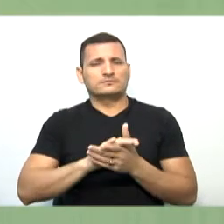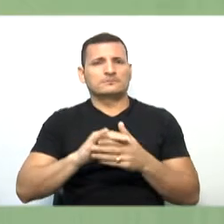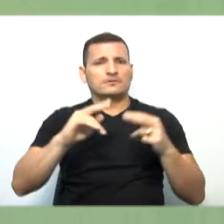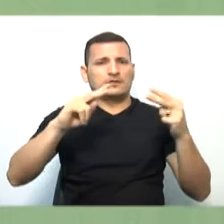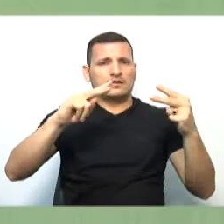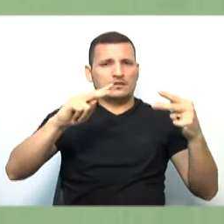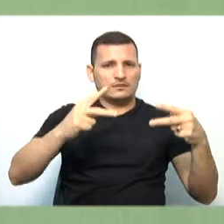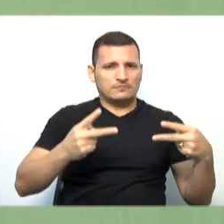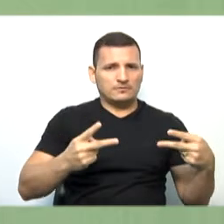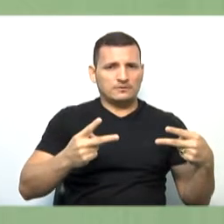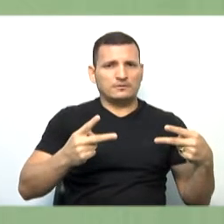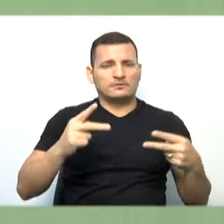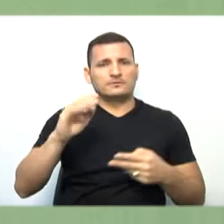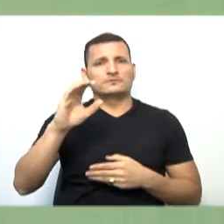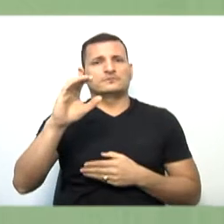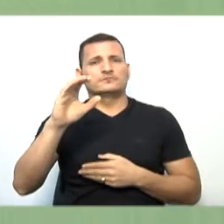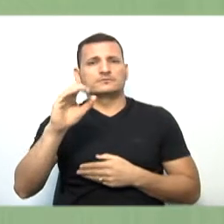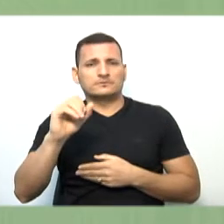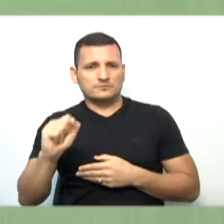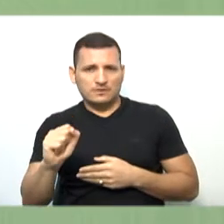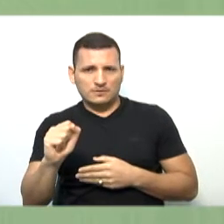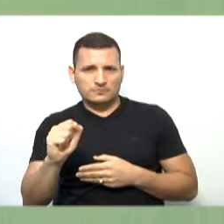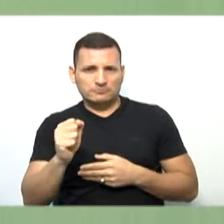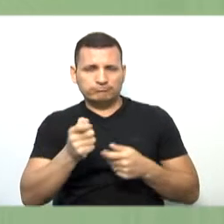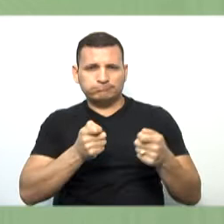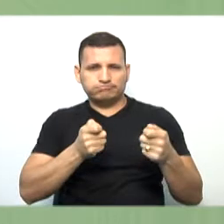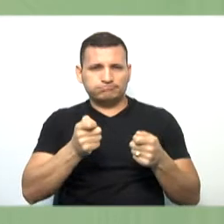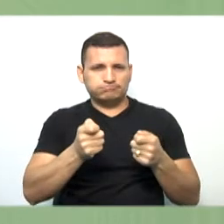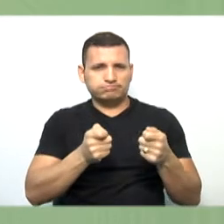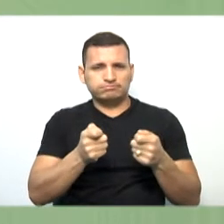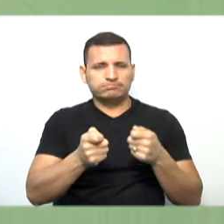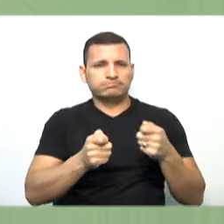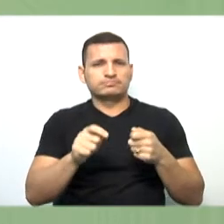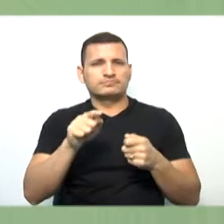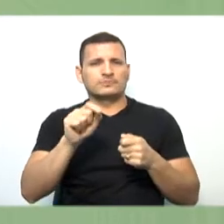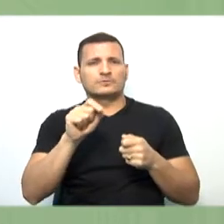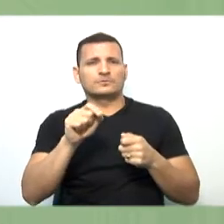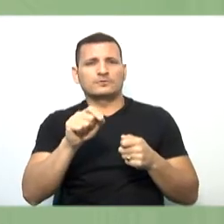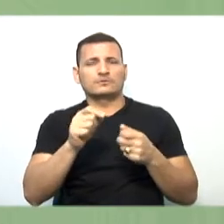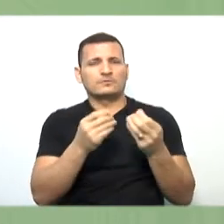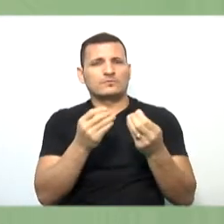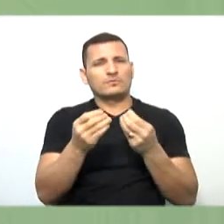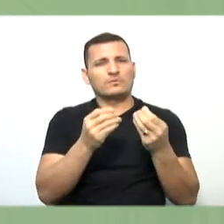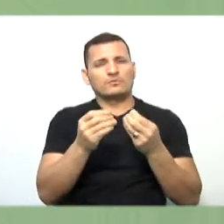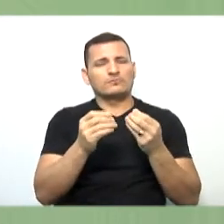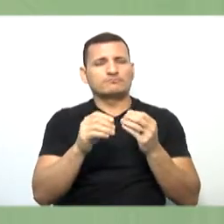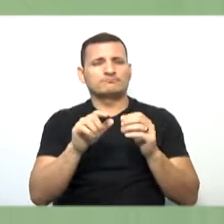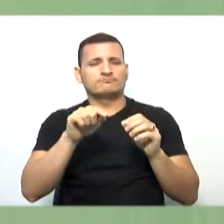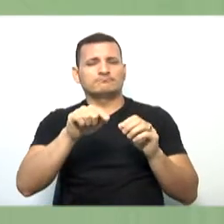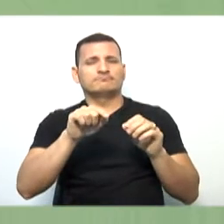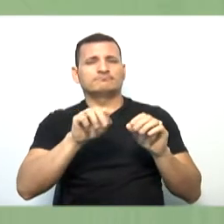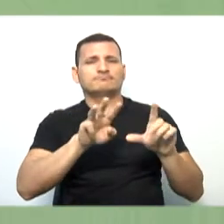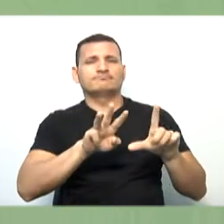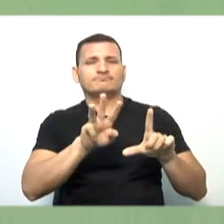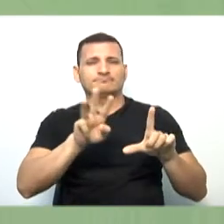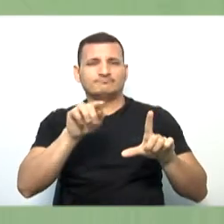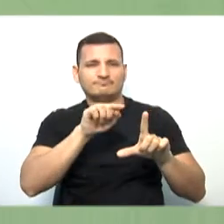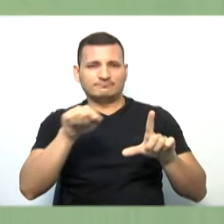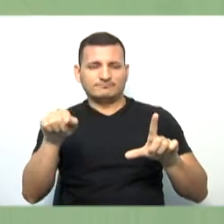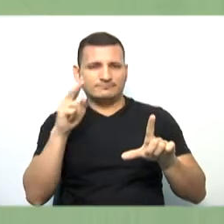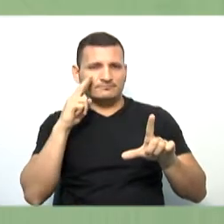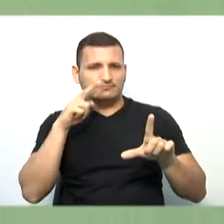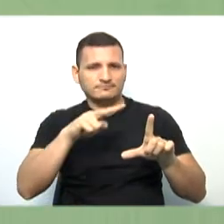HTML e o CSS a fim de manipular comportamentos na página. Nós